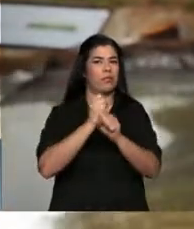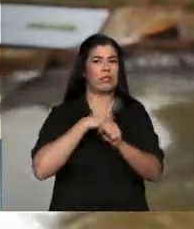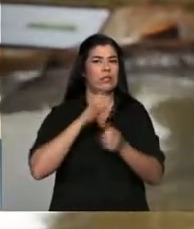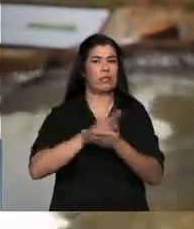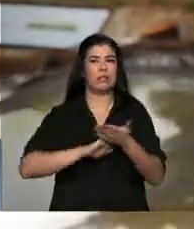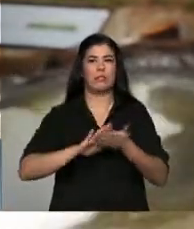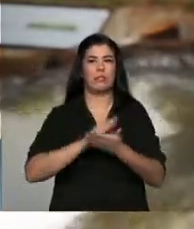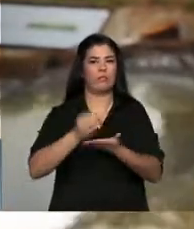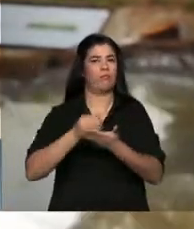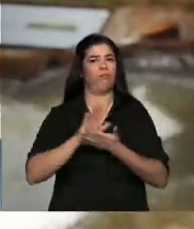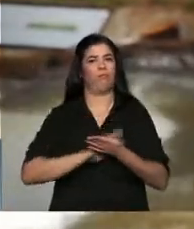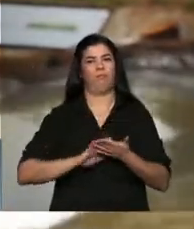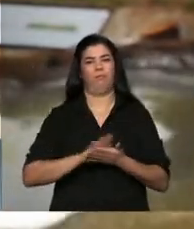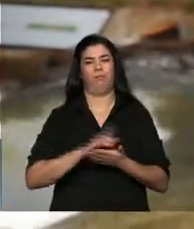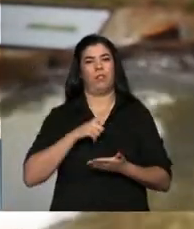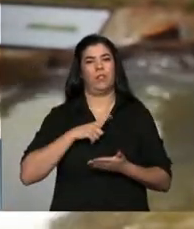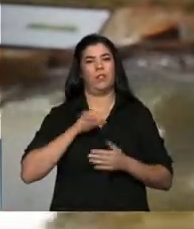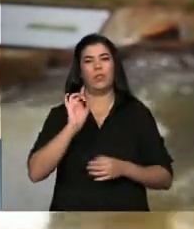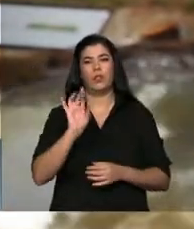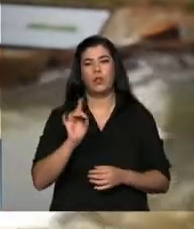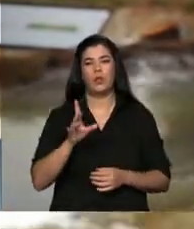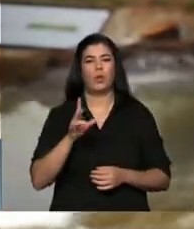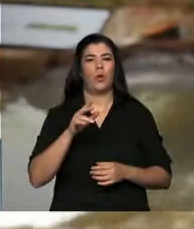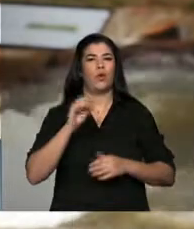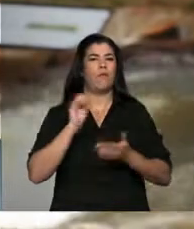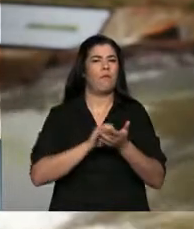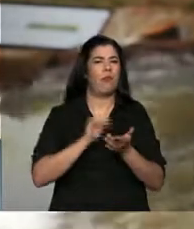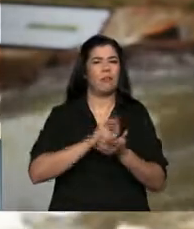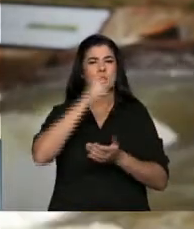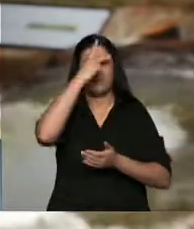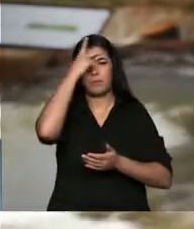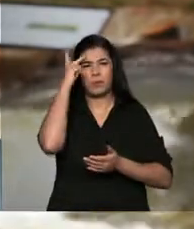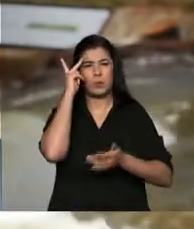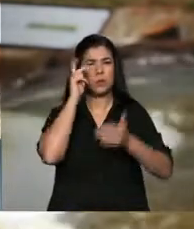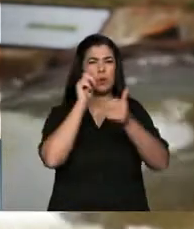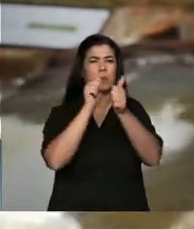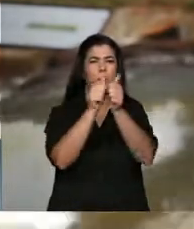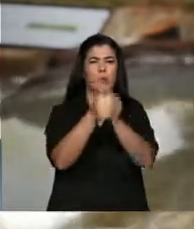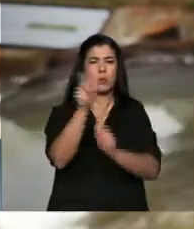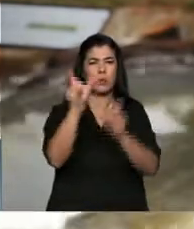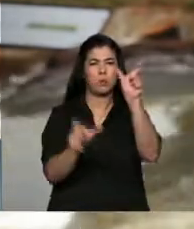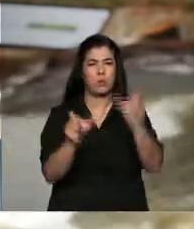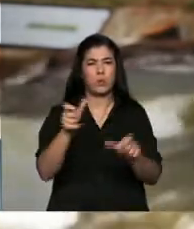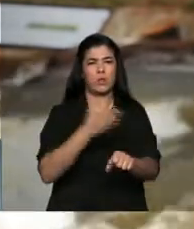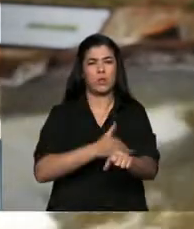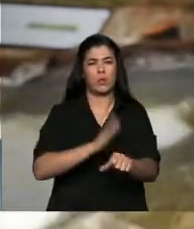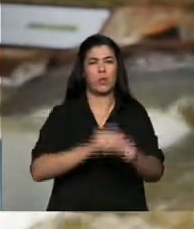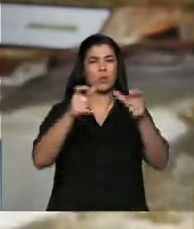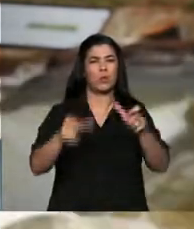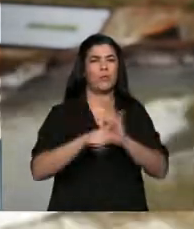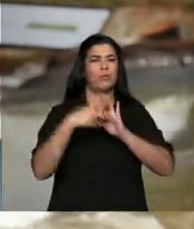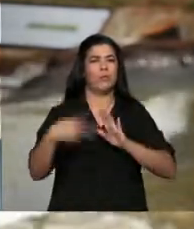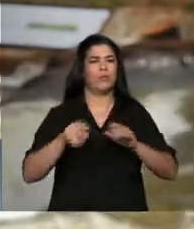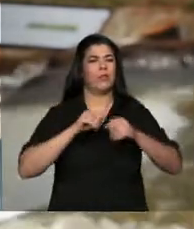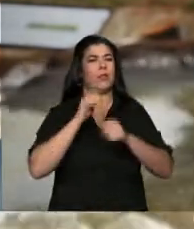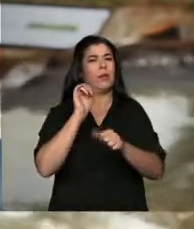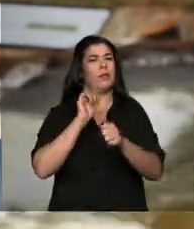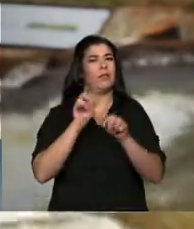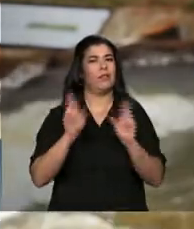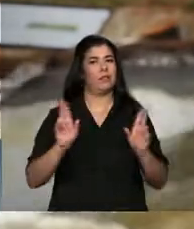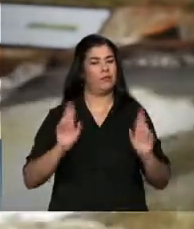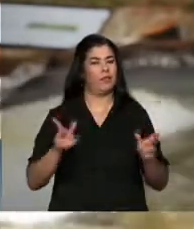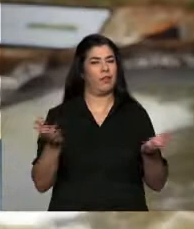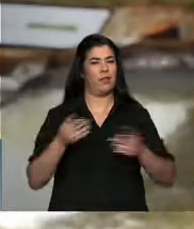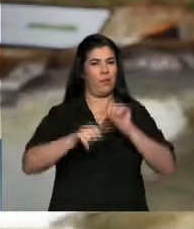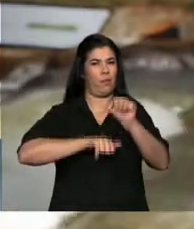quase nada, não tinha uma equipe permanente, não tinha os atletas concentrados em um lugar treinando só para esse esporte. Agora é totalmente diferente,